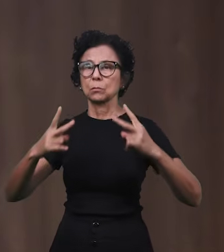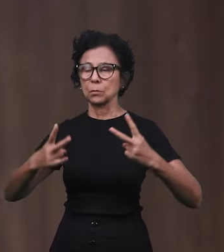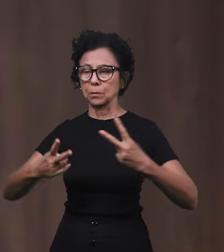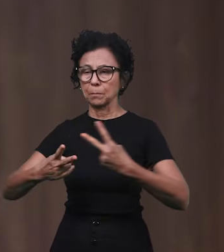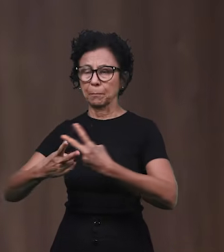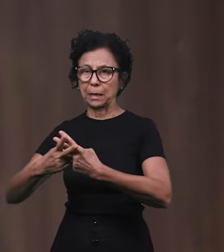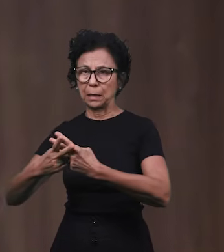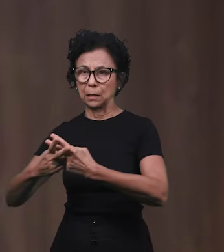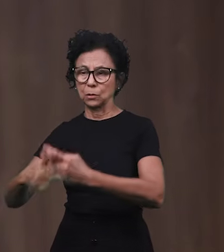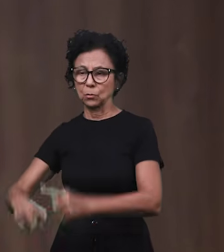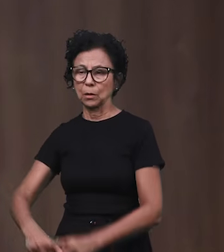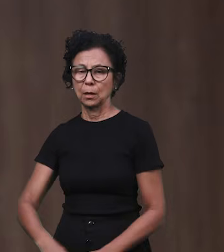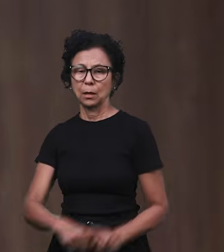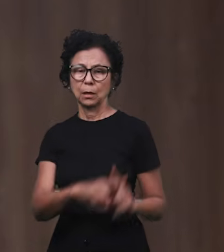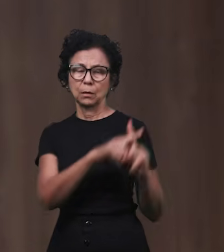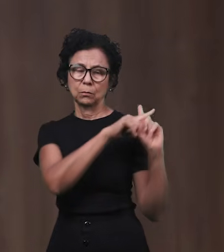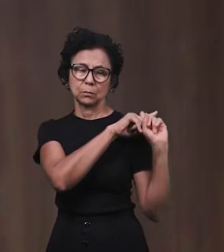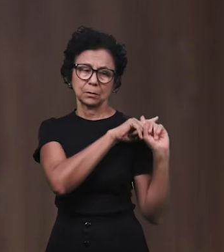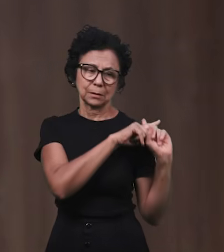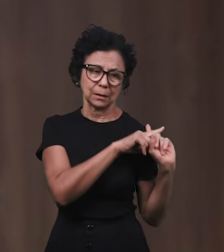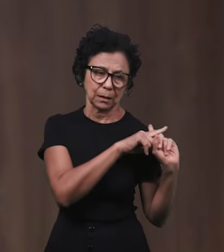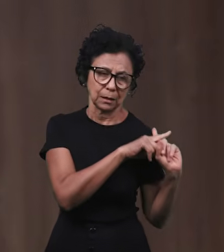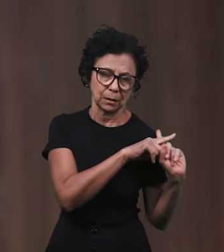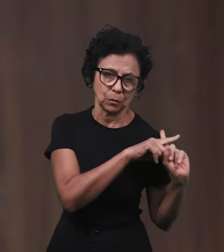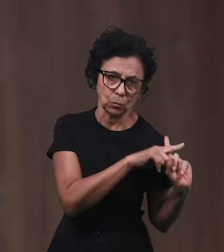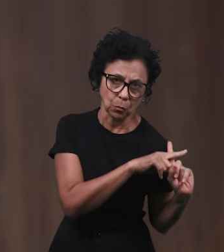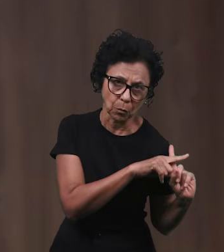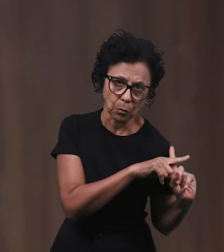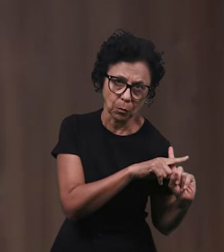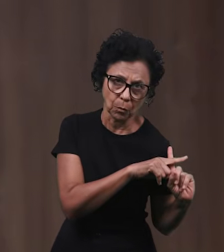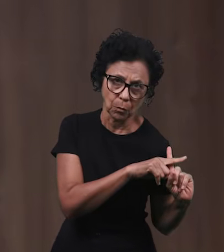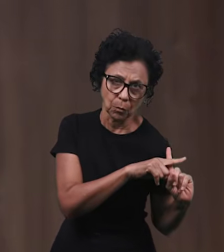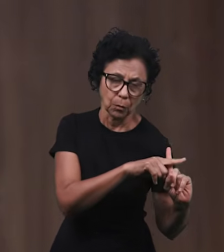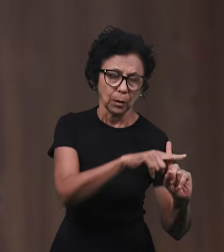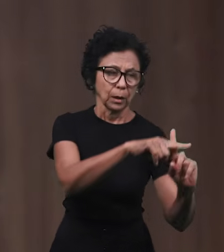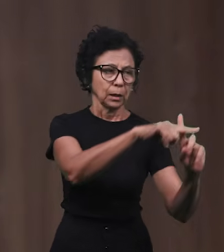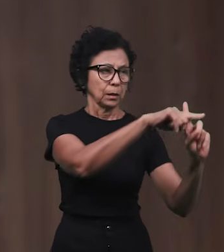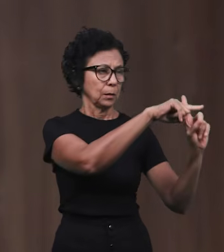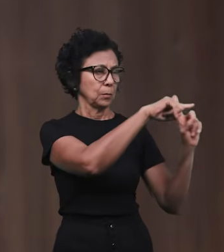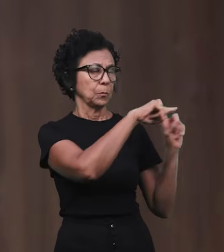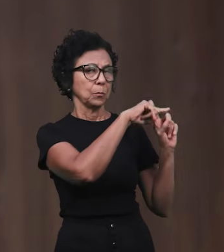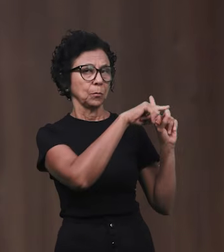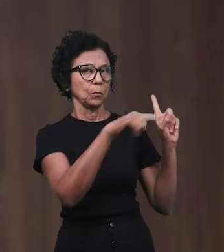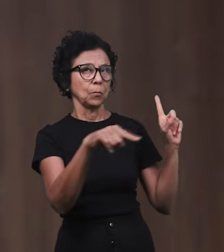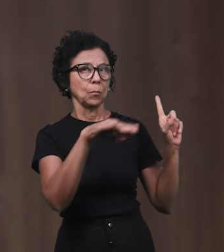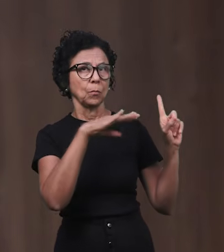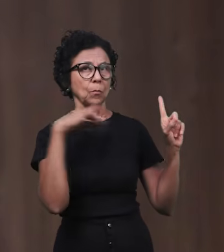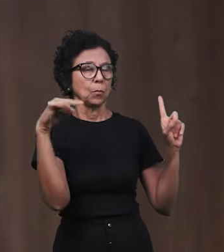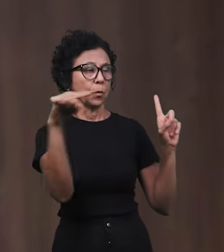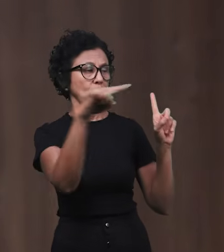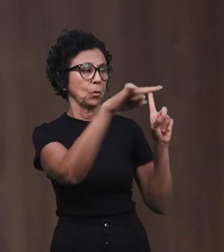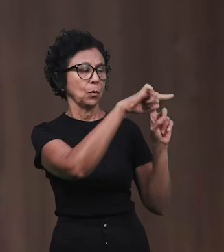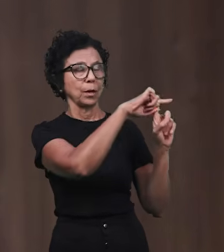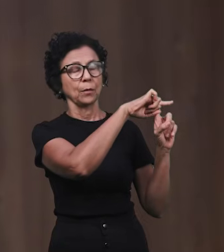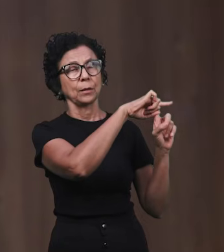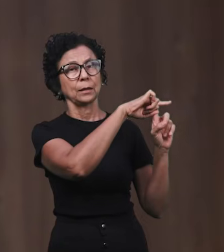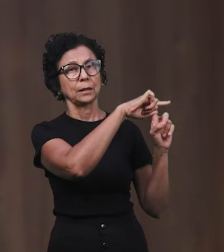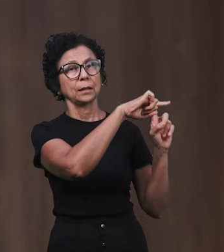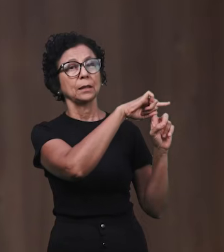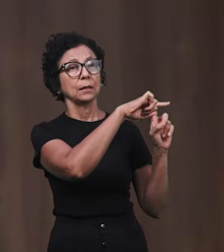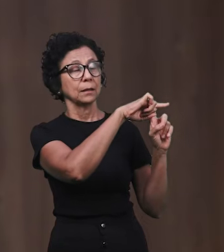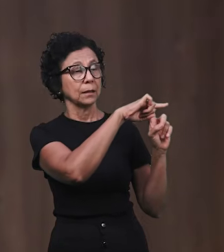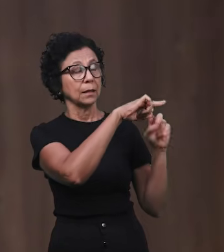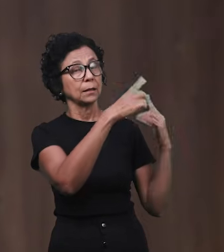a cruz, ele foi crucificado, e aí o coro, ele vem dizendo, te agradeço, Jesus, porque foste a cruz,